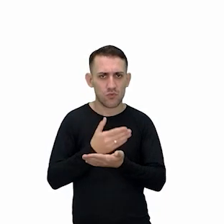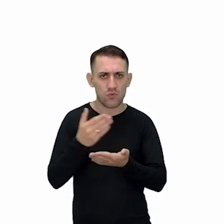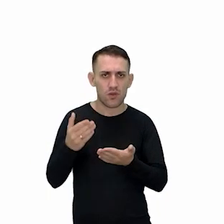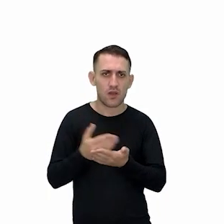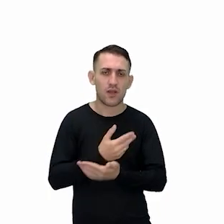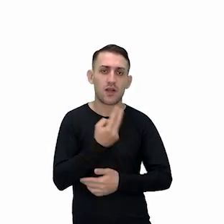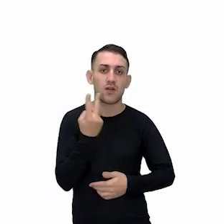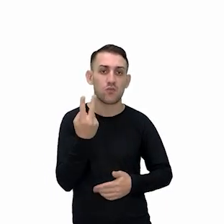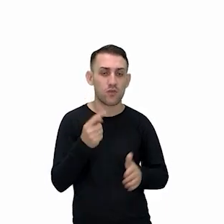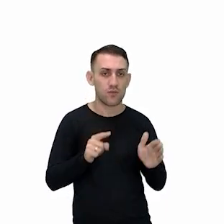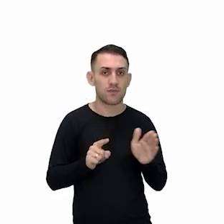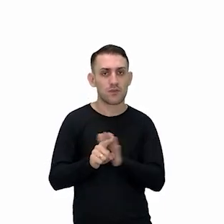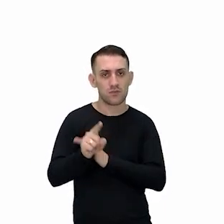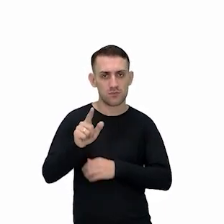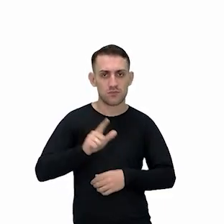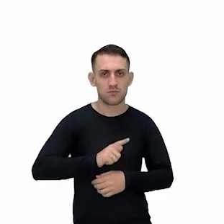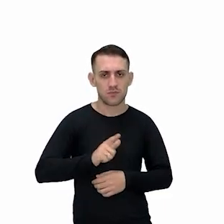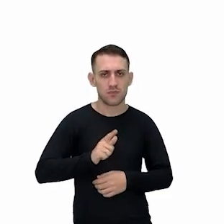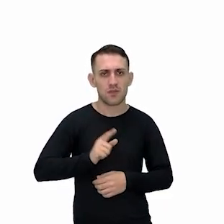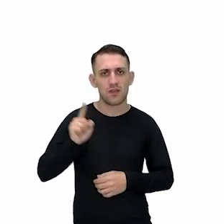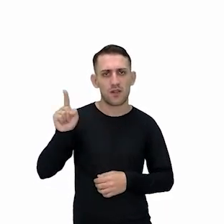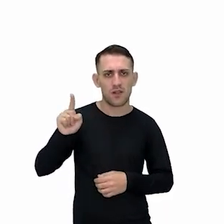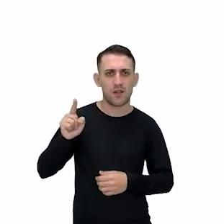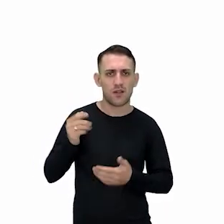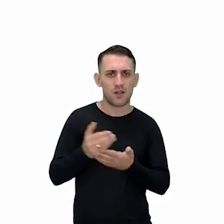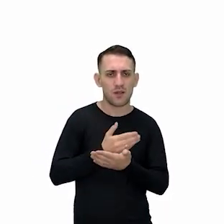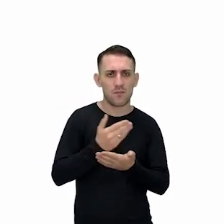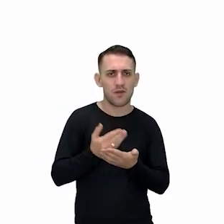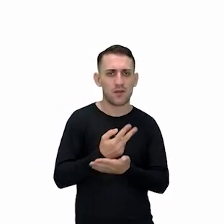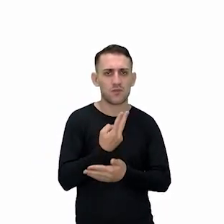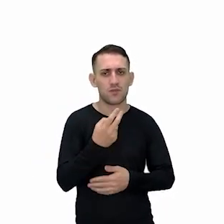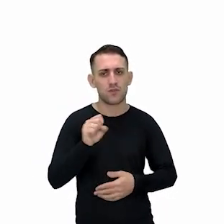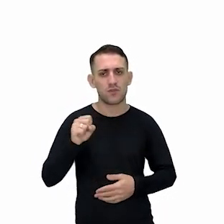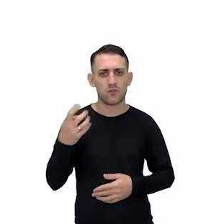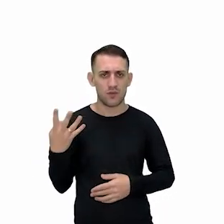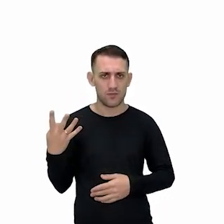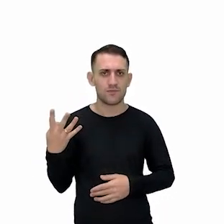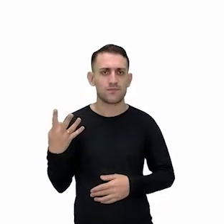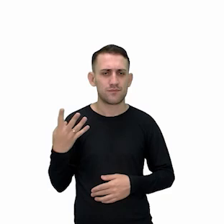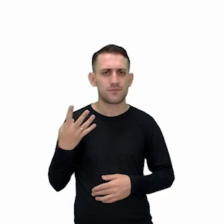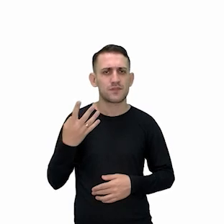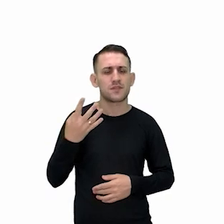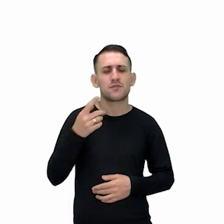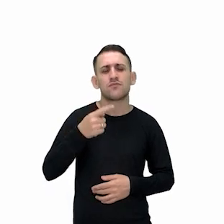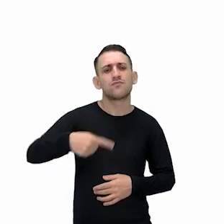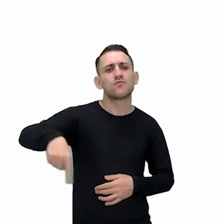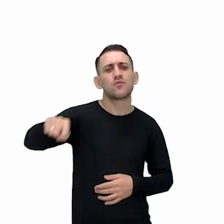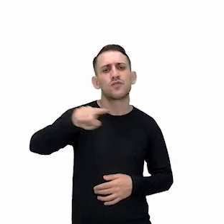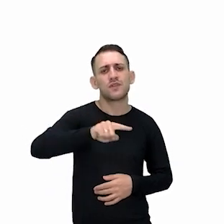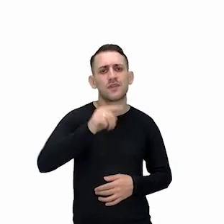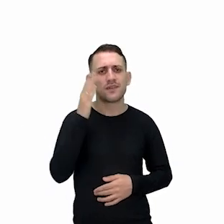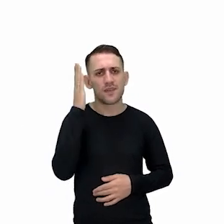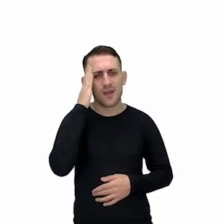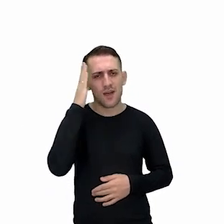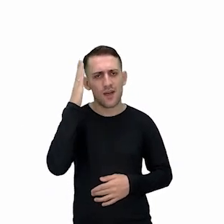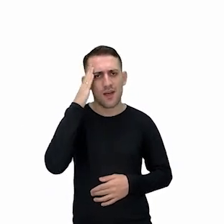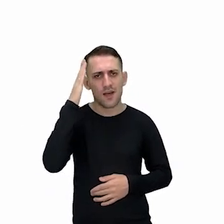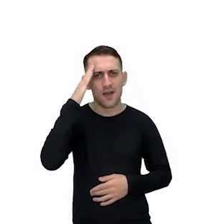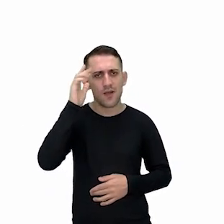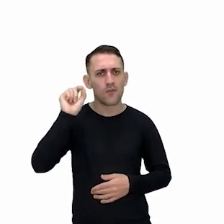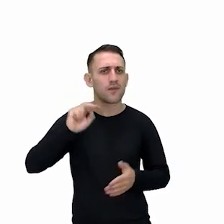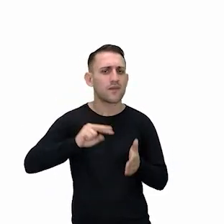2 questionamentos lá da página 284. Vocês sabem o que é